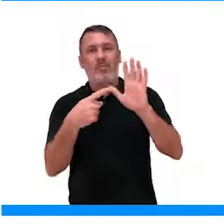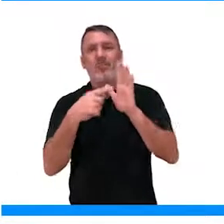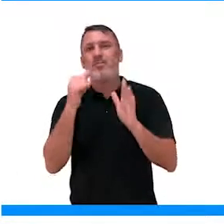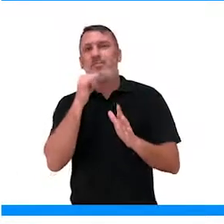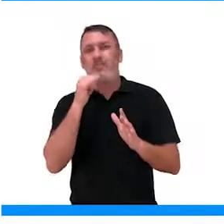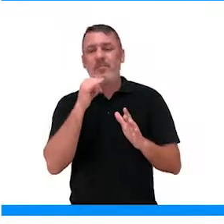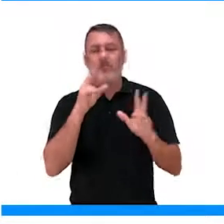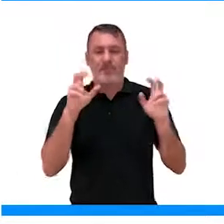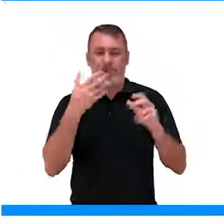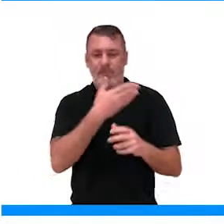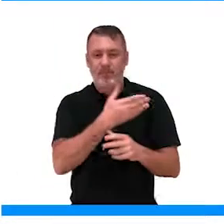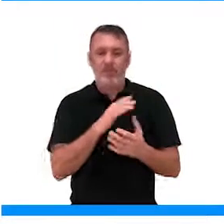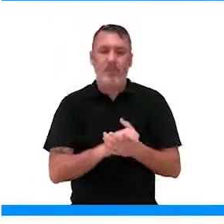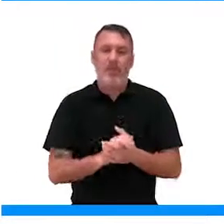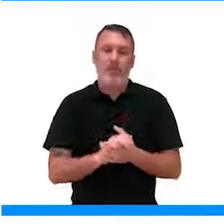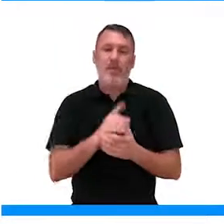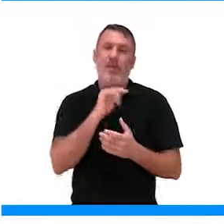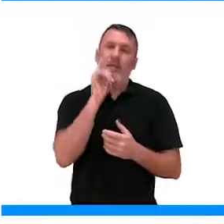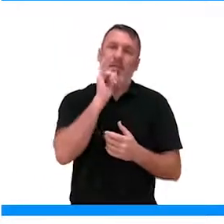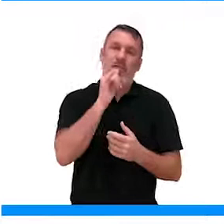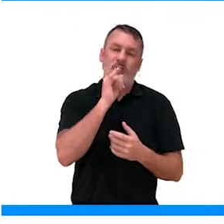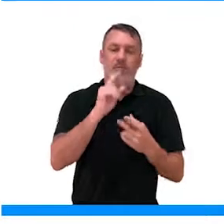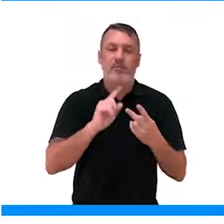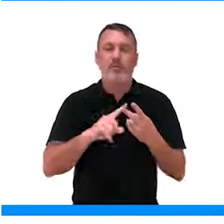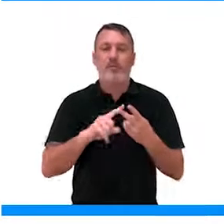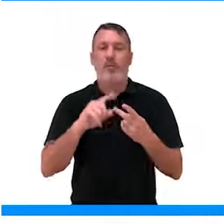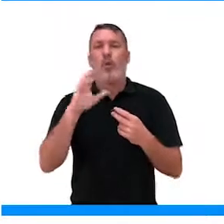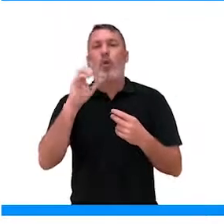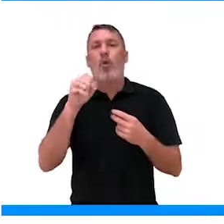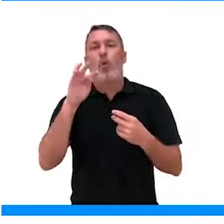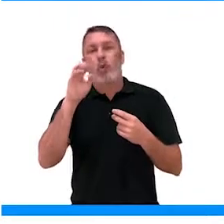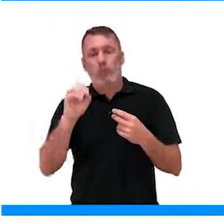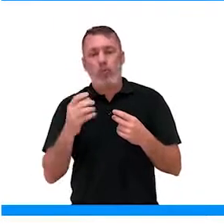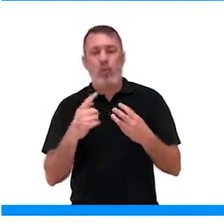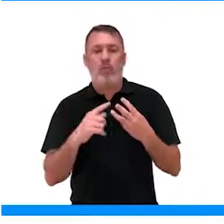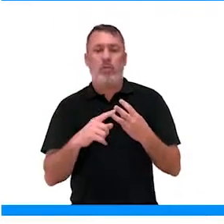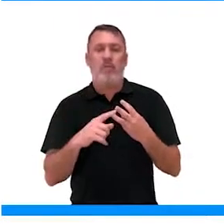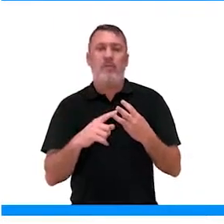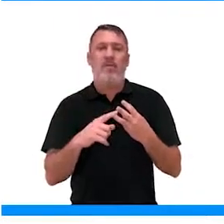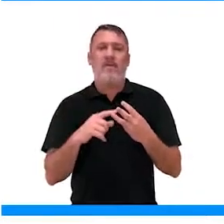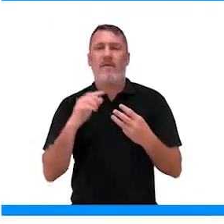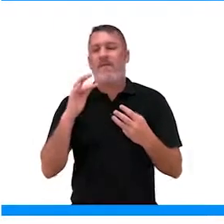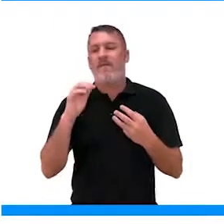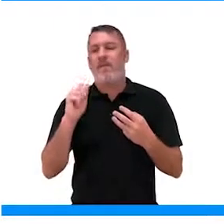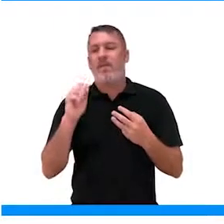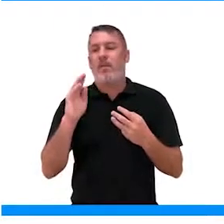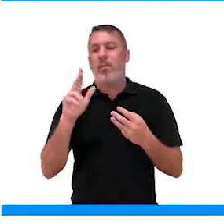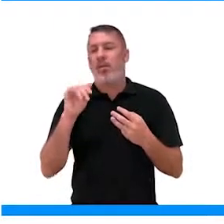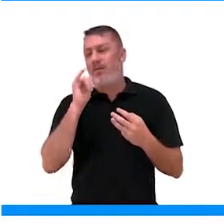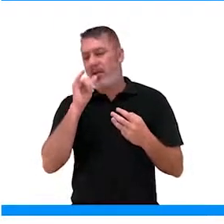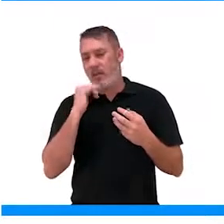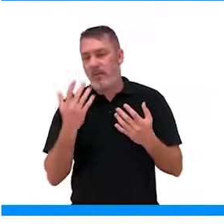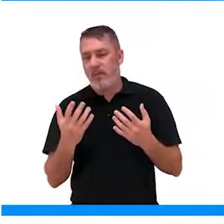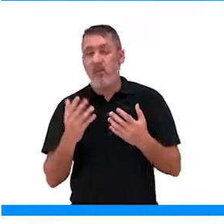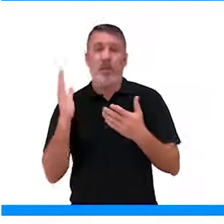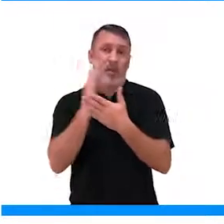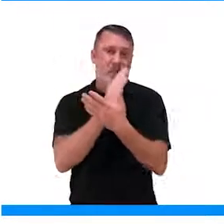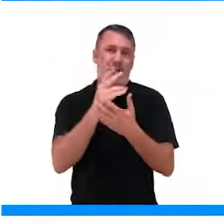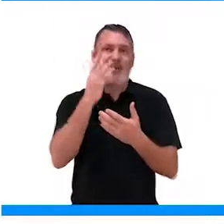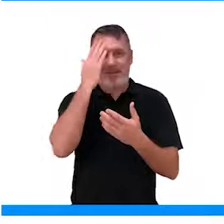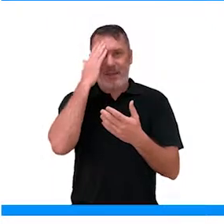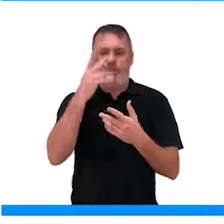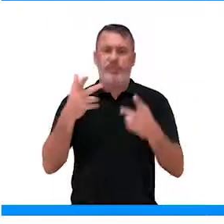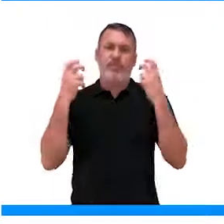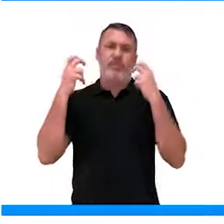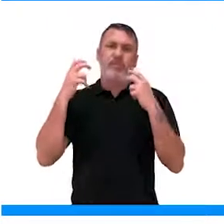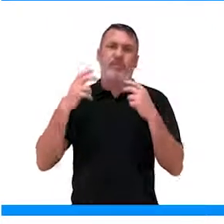Alguns outros gêneros textuais, aqui basicamente alguns narrativos, né? Como o conto, a fábula, que